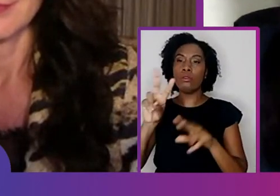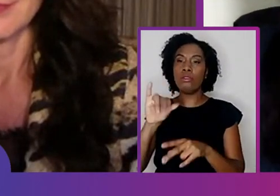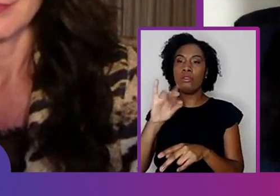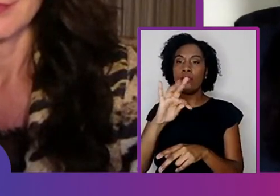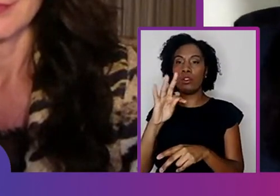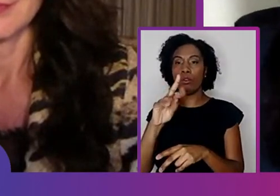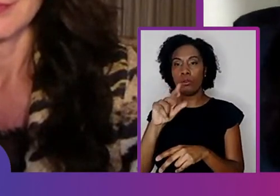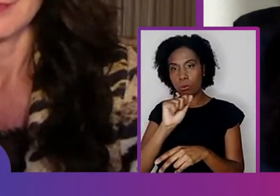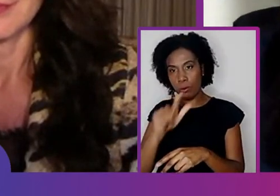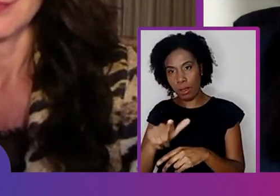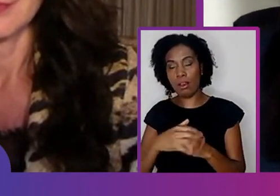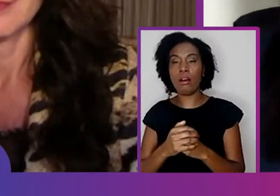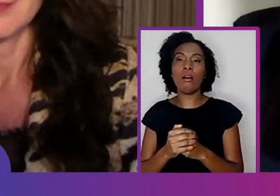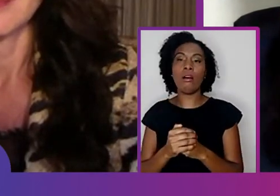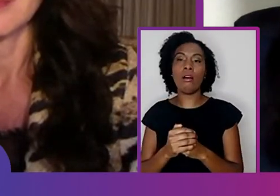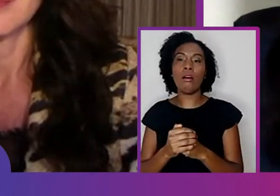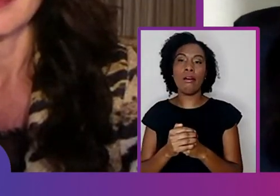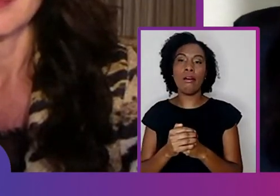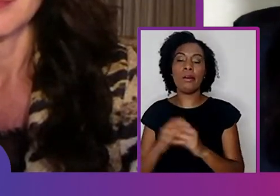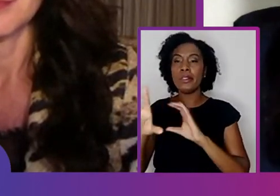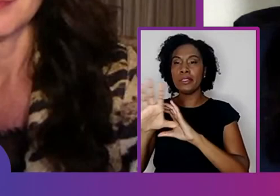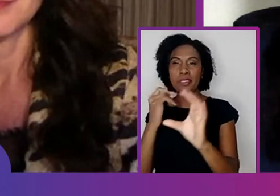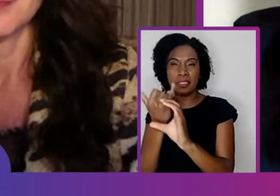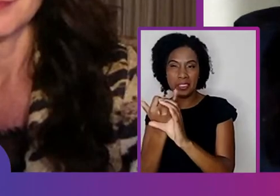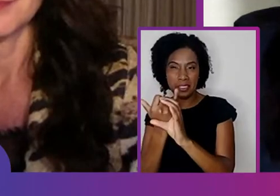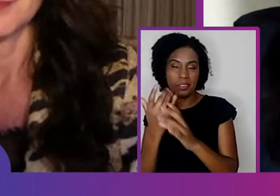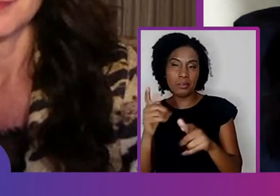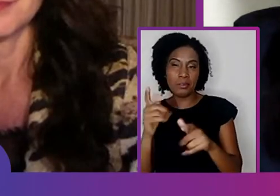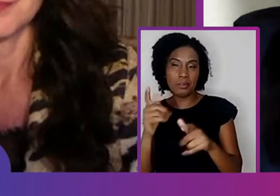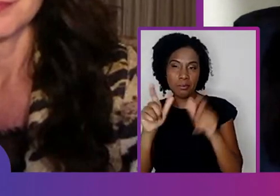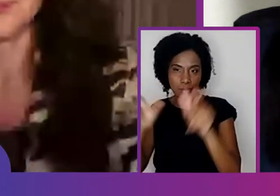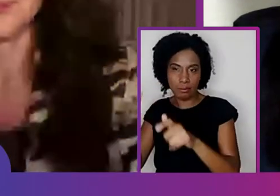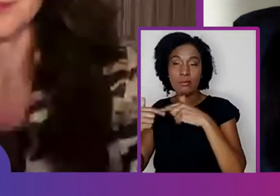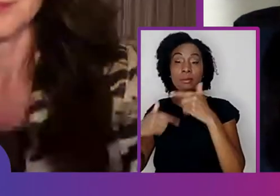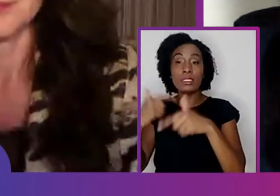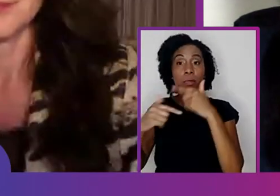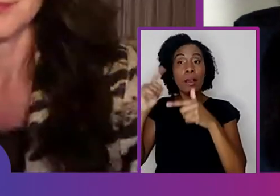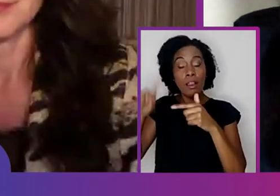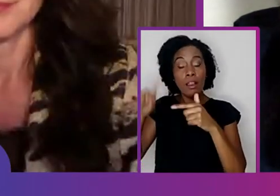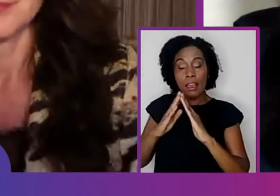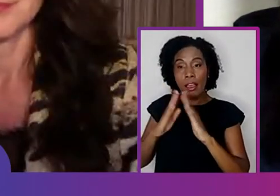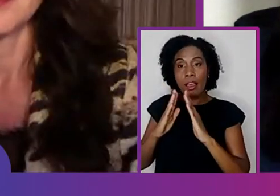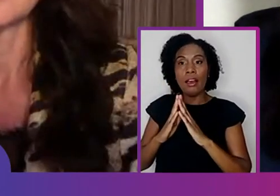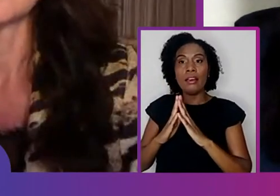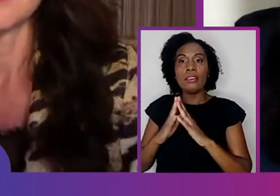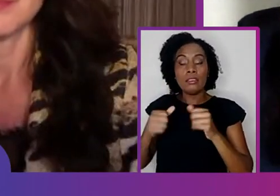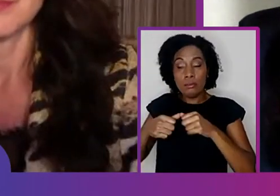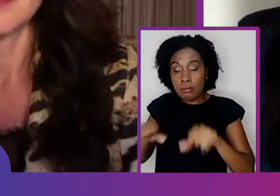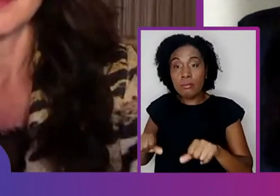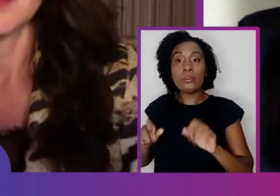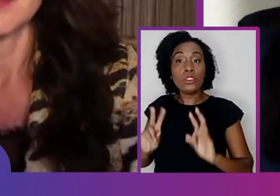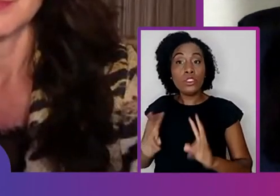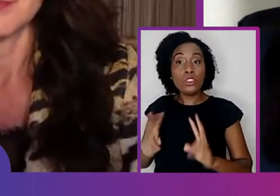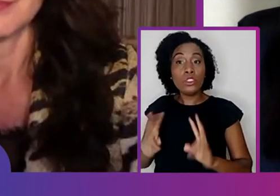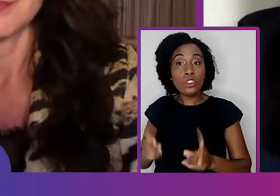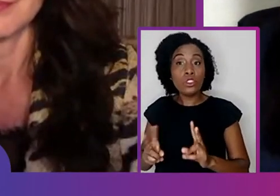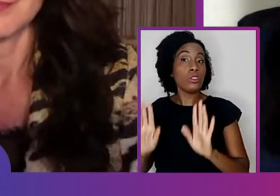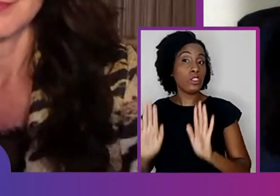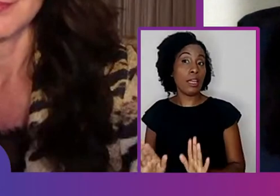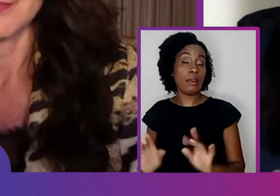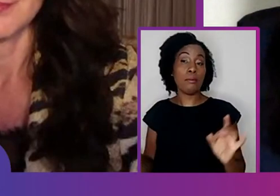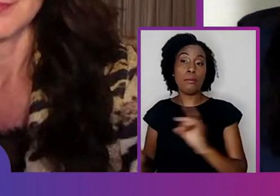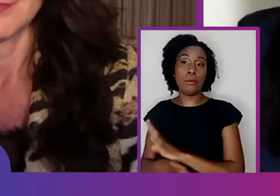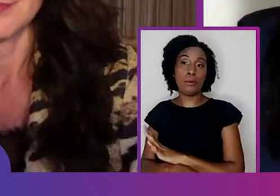de YouTubers que a gente tem no Brasil, que vivem disso, essas pessoas já estavam com o trabalho virtualizado. A grande diferença está